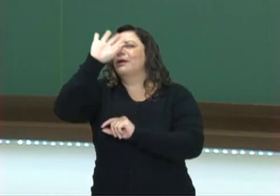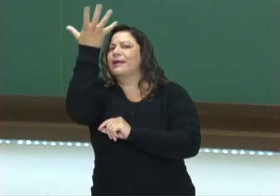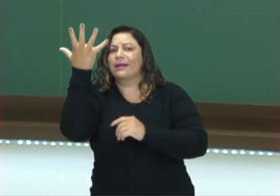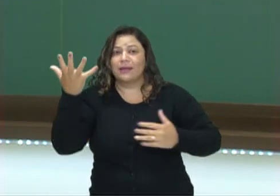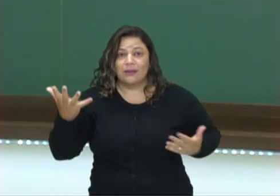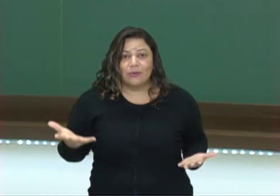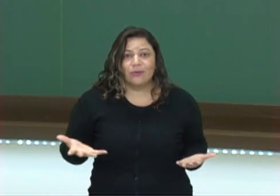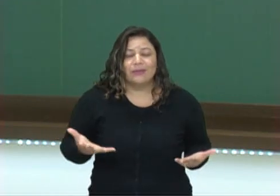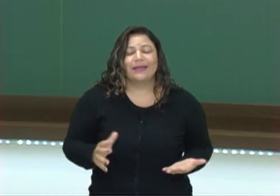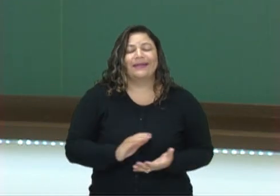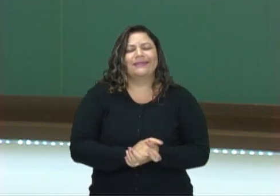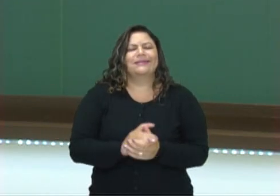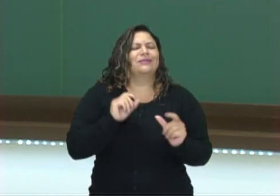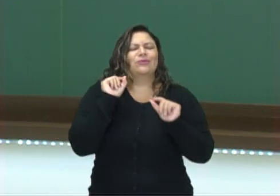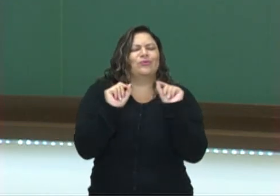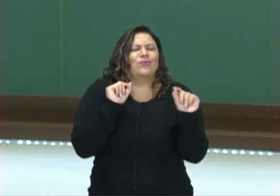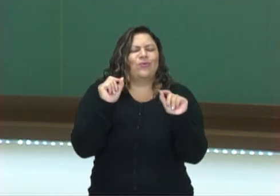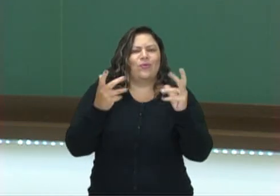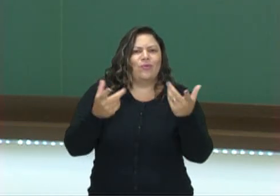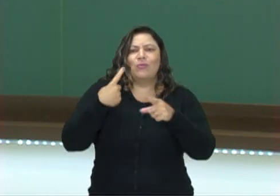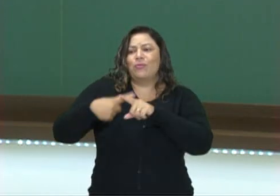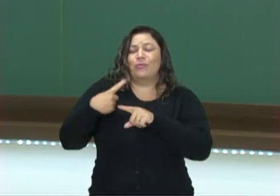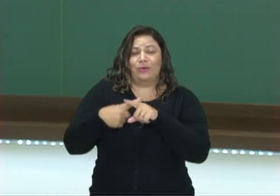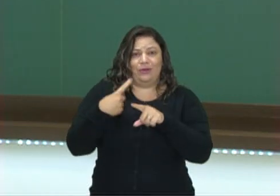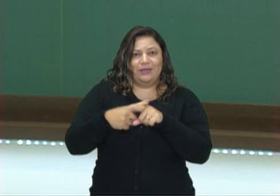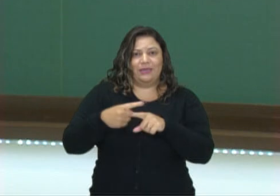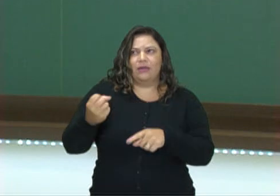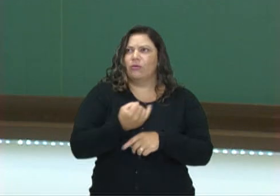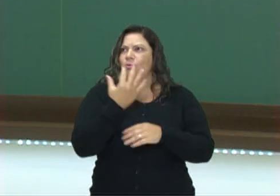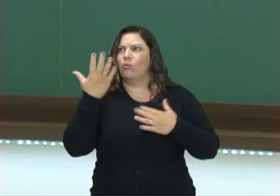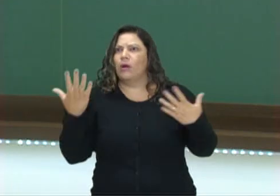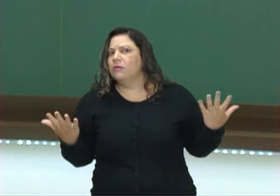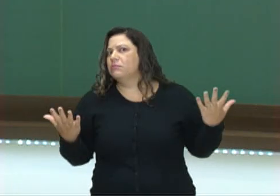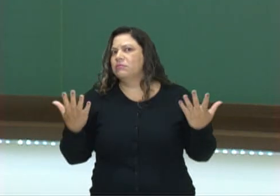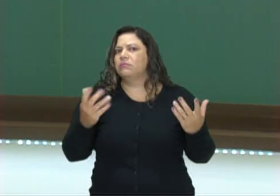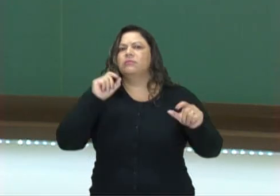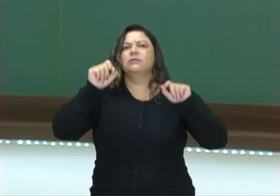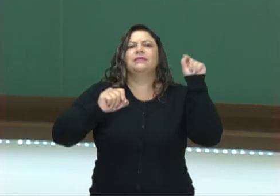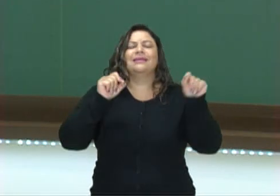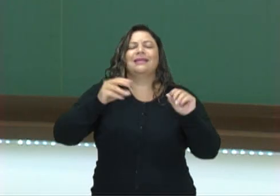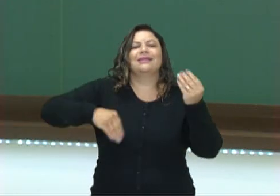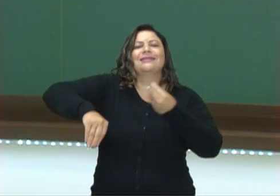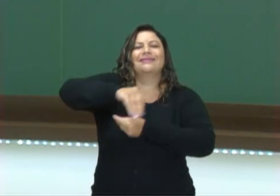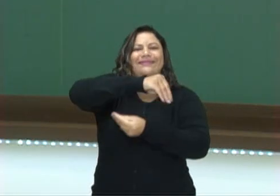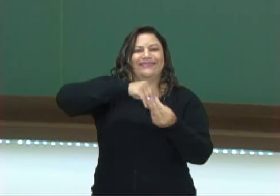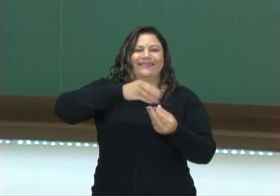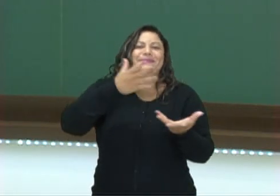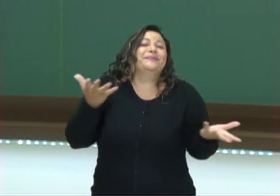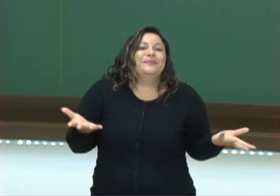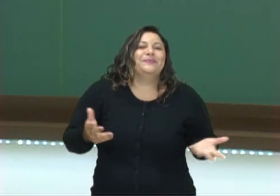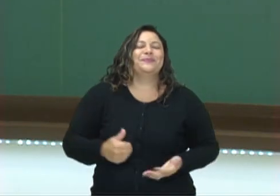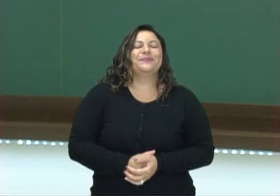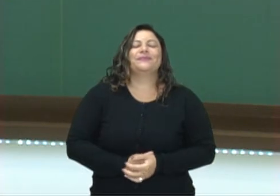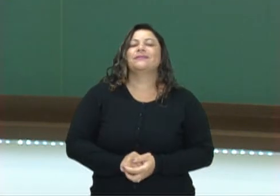realmente, como acontece, por quê, quando e quem são os envolvidos. Vamos seguindo.